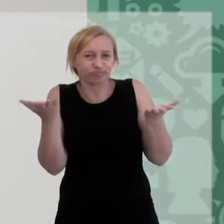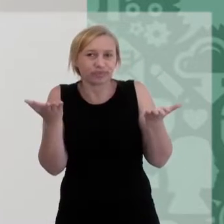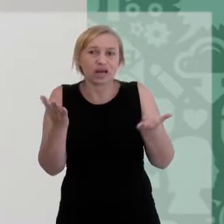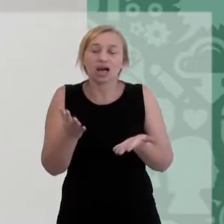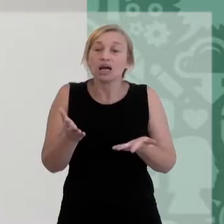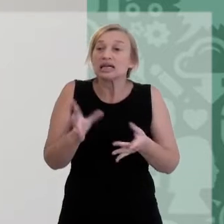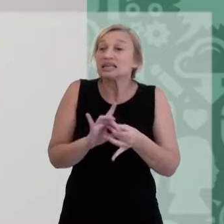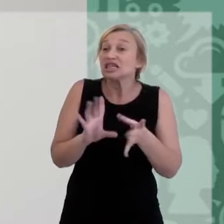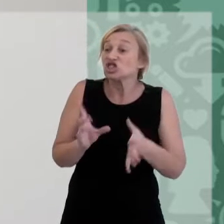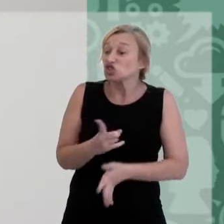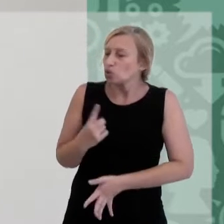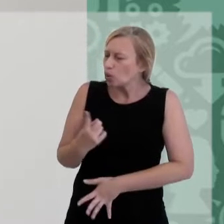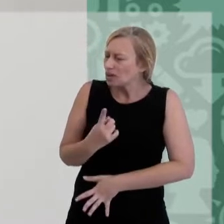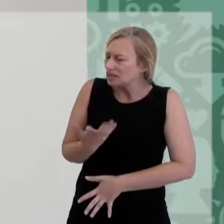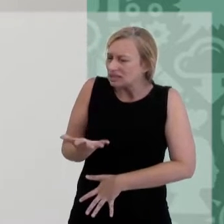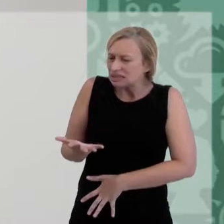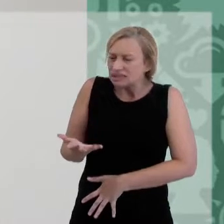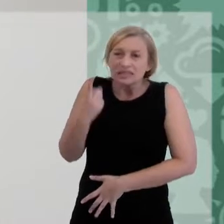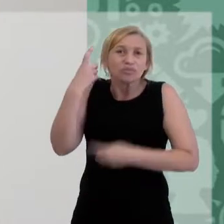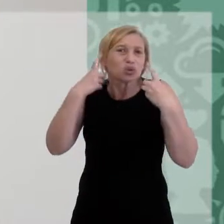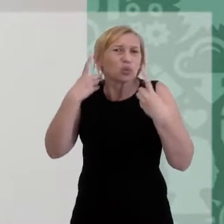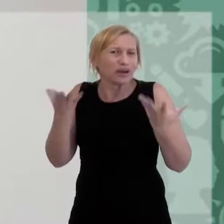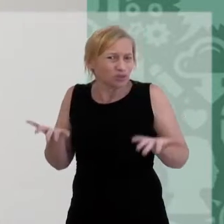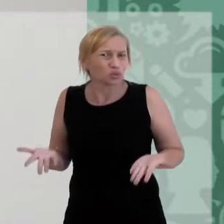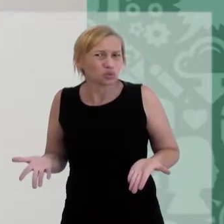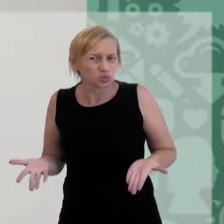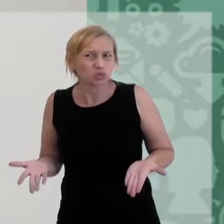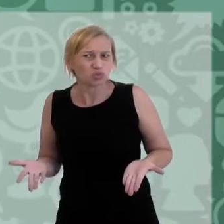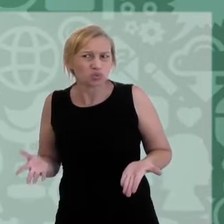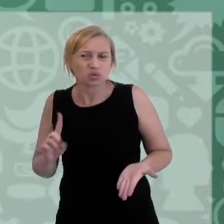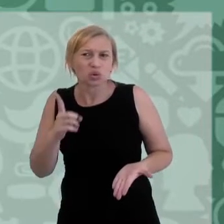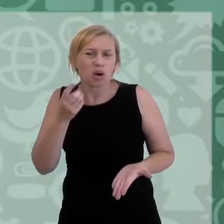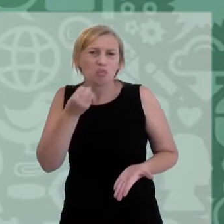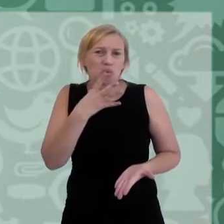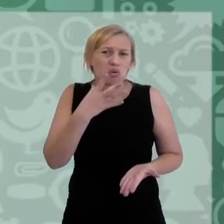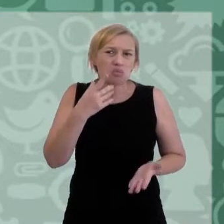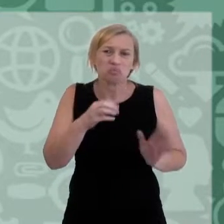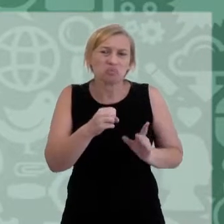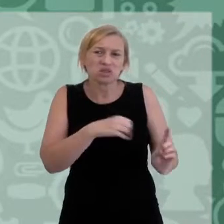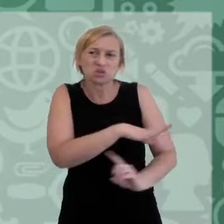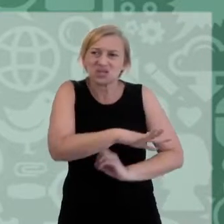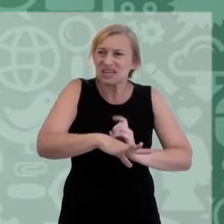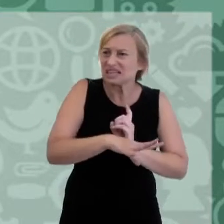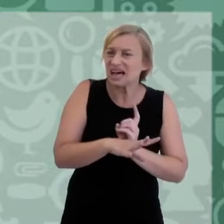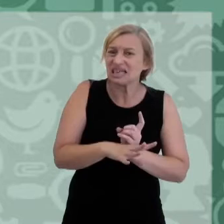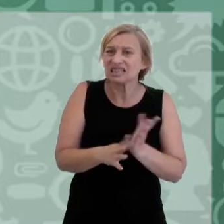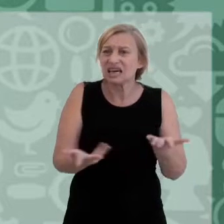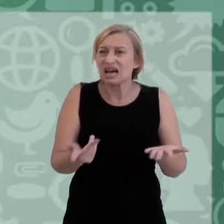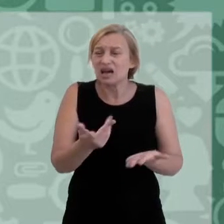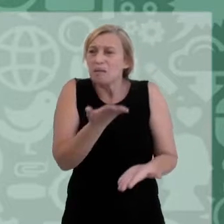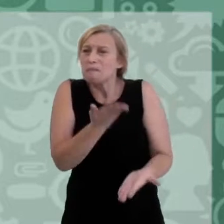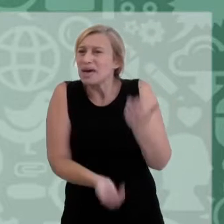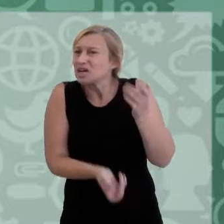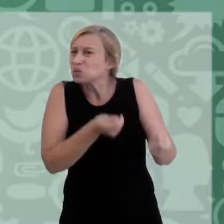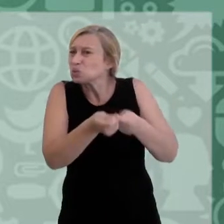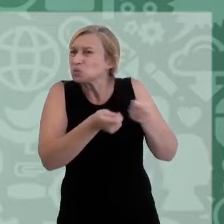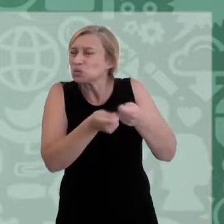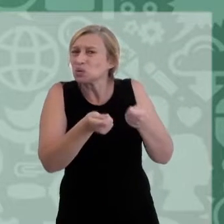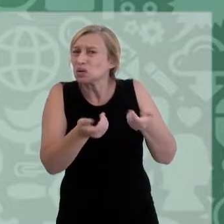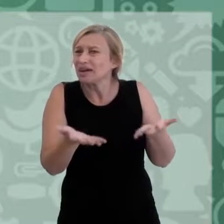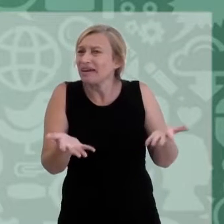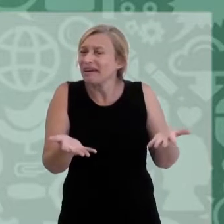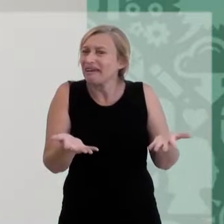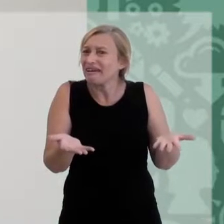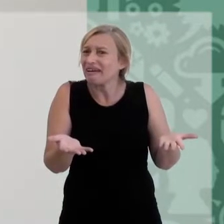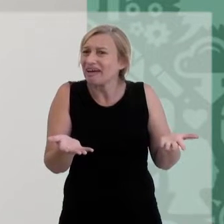né, deixa a gente meio preocupado. Não é bem visto socialmente, a pessoa que perde o controle ganha